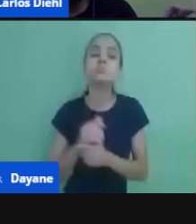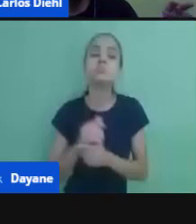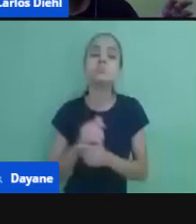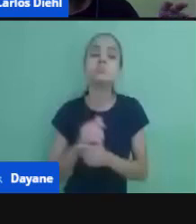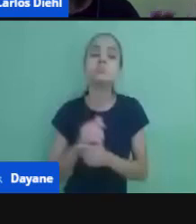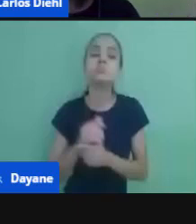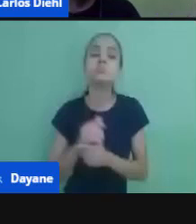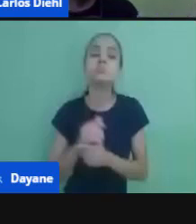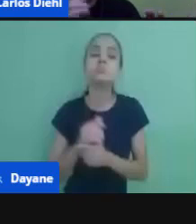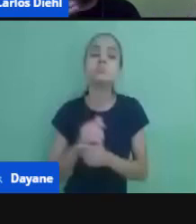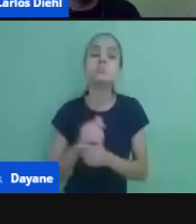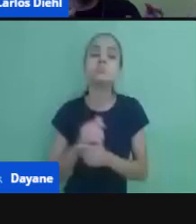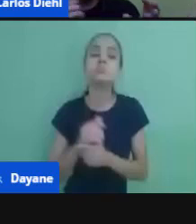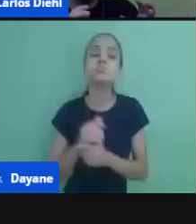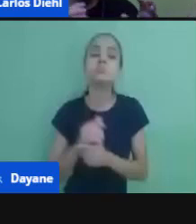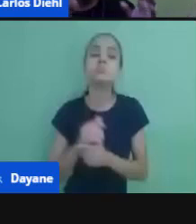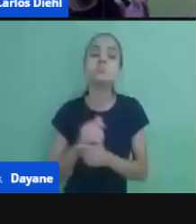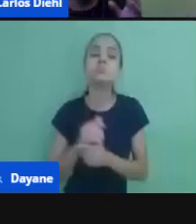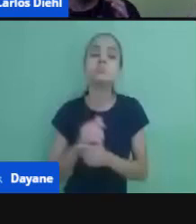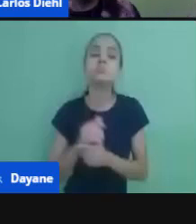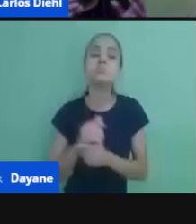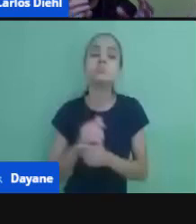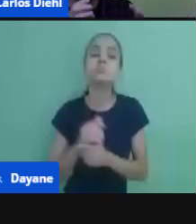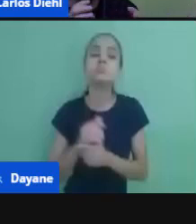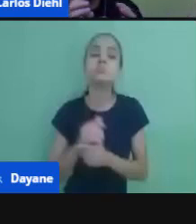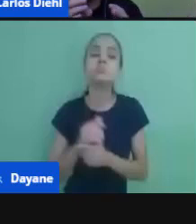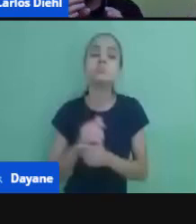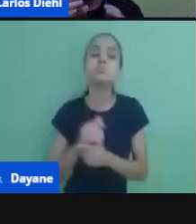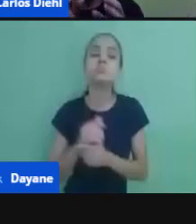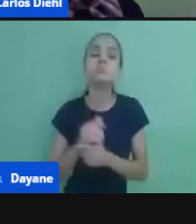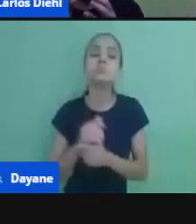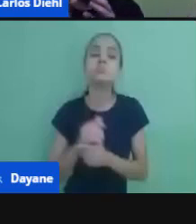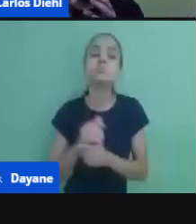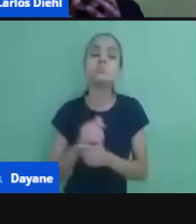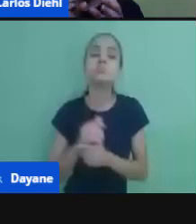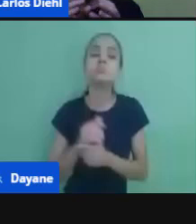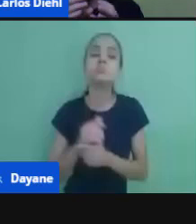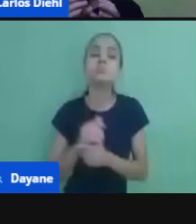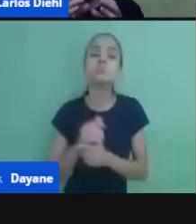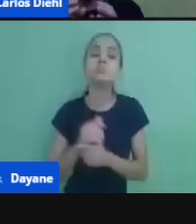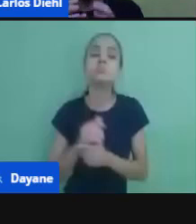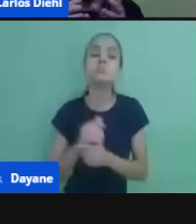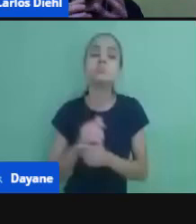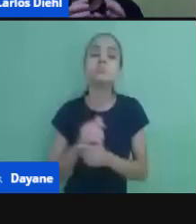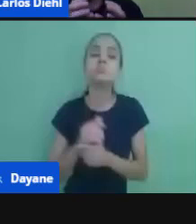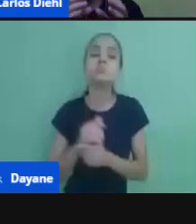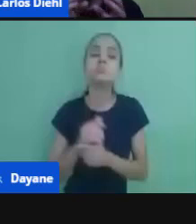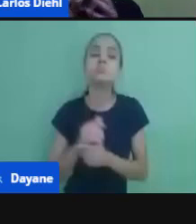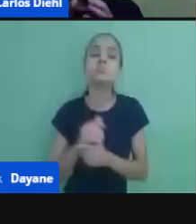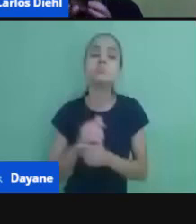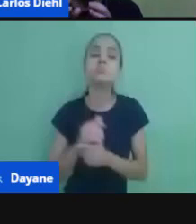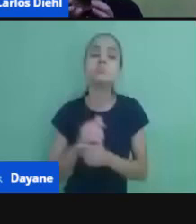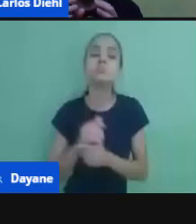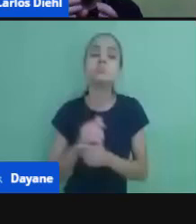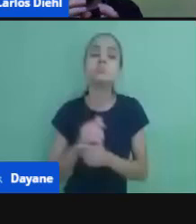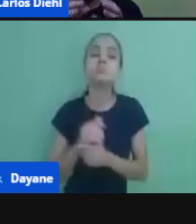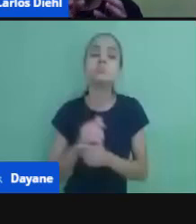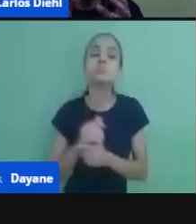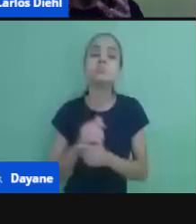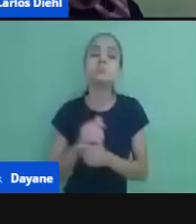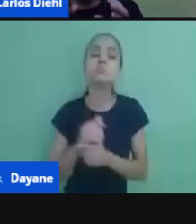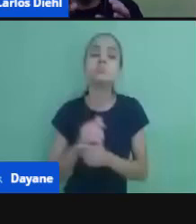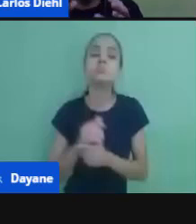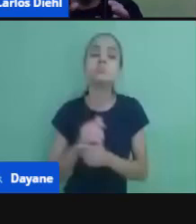sua vida? Em busca de resposta para essa pergunta, é que um cientista apaixonado por raios desenha sua